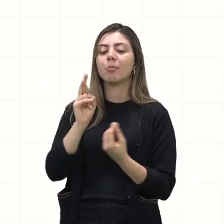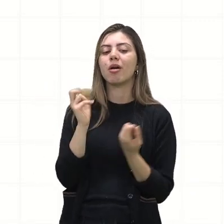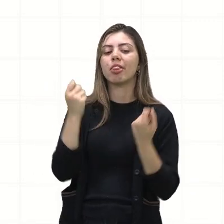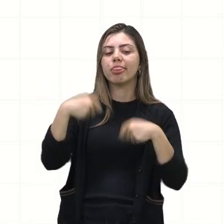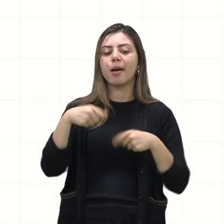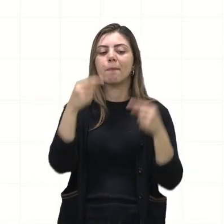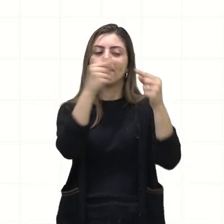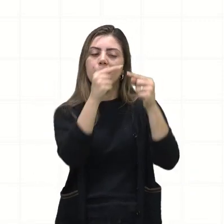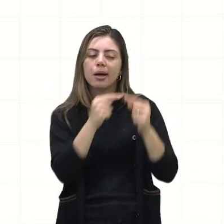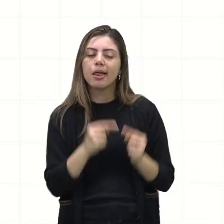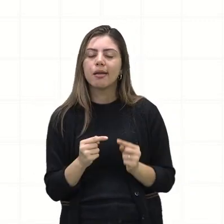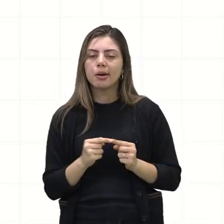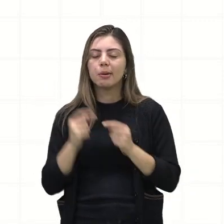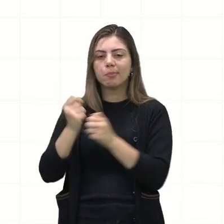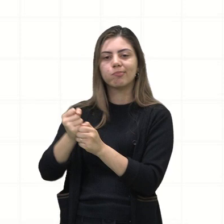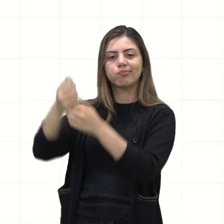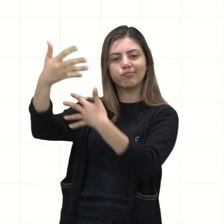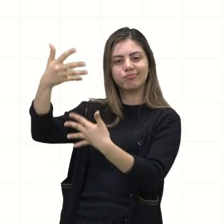possibilidades.